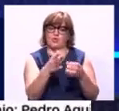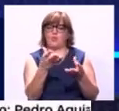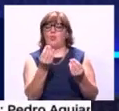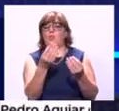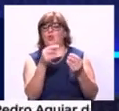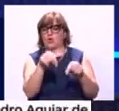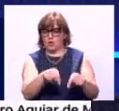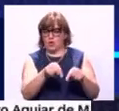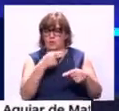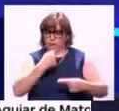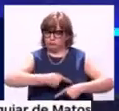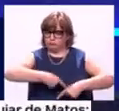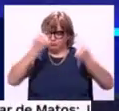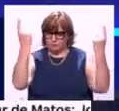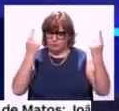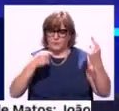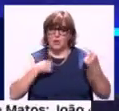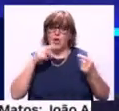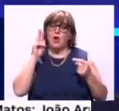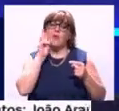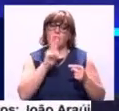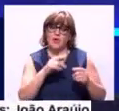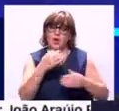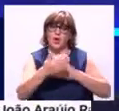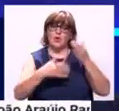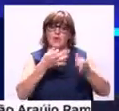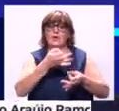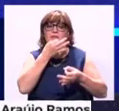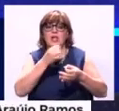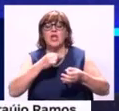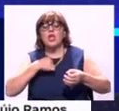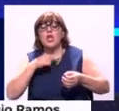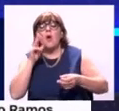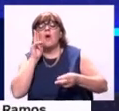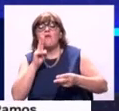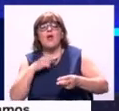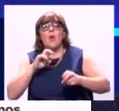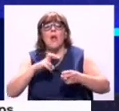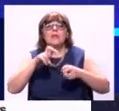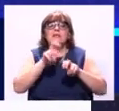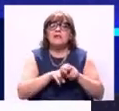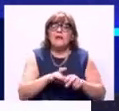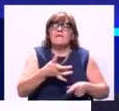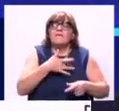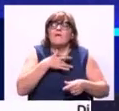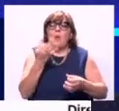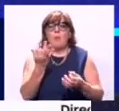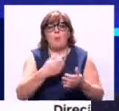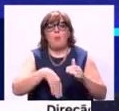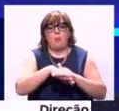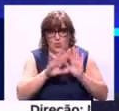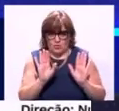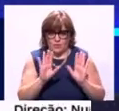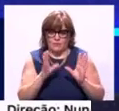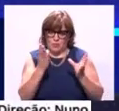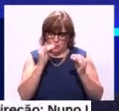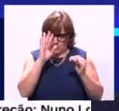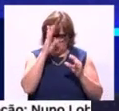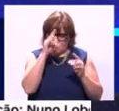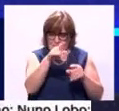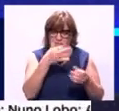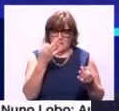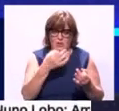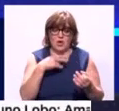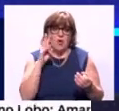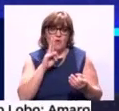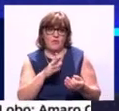Júlio, eu o que eu vi e que eu assisti, continuo a falar como adepto do Futebol Clube Porto. E muitos, e sabem disso que é verdade.